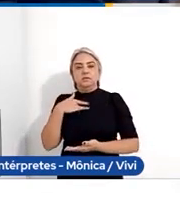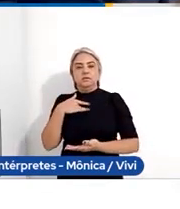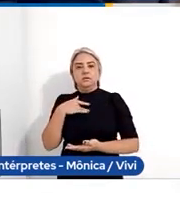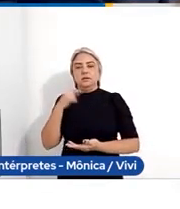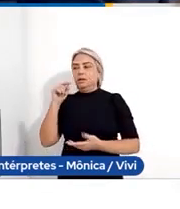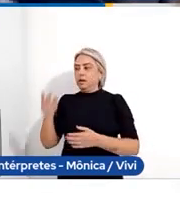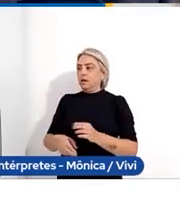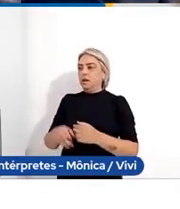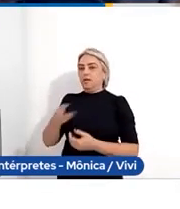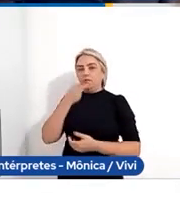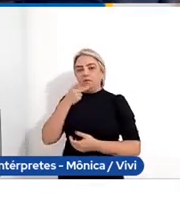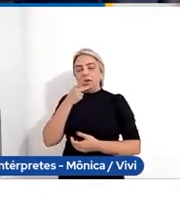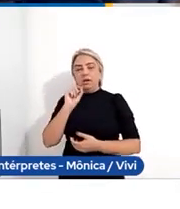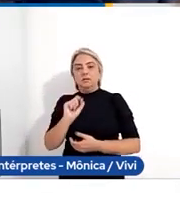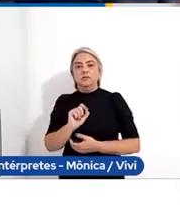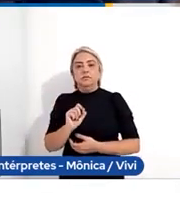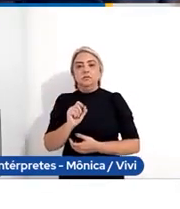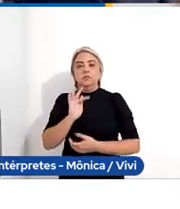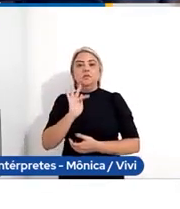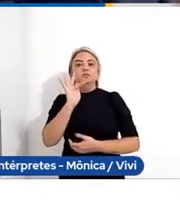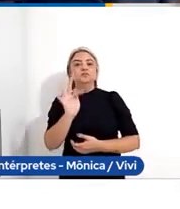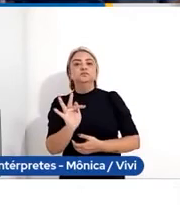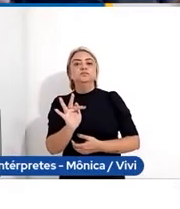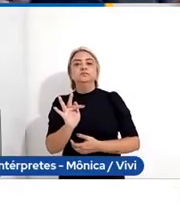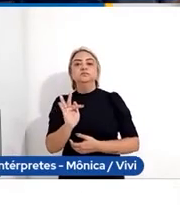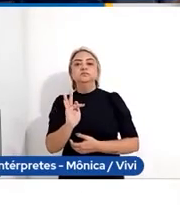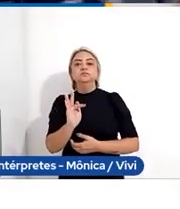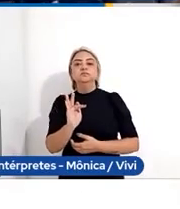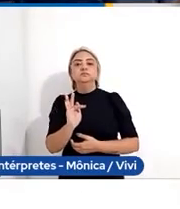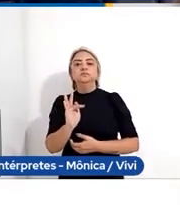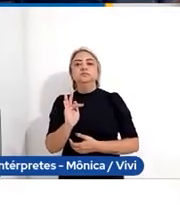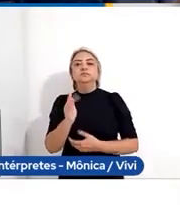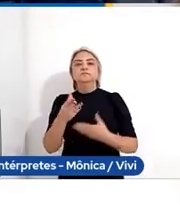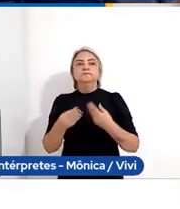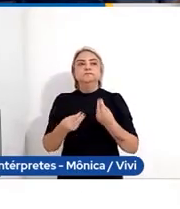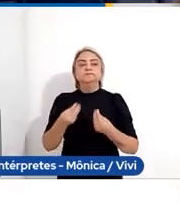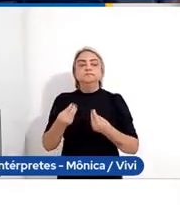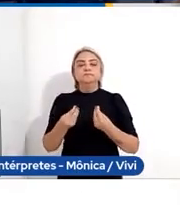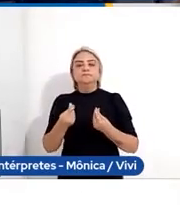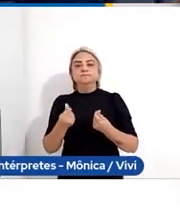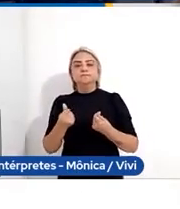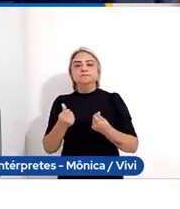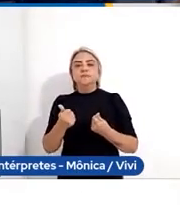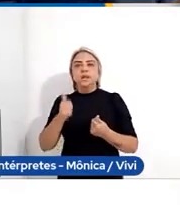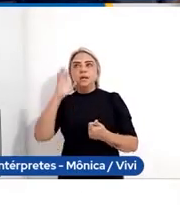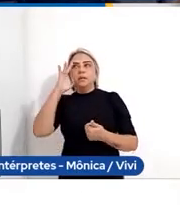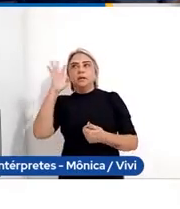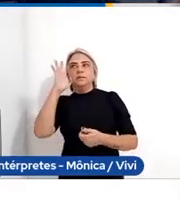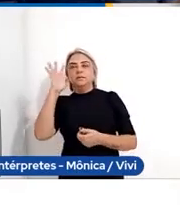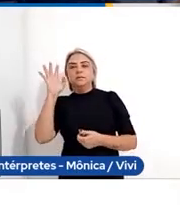recupero, né, o que eu vinha falando, que não é um futuro, uma situação hipotética que a gente pode